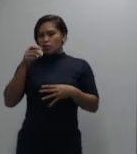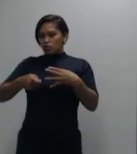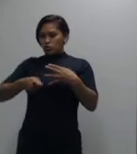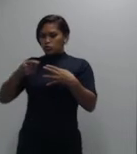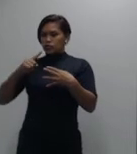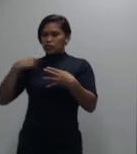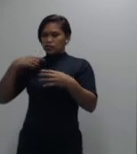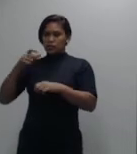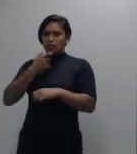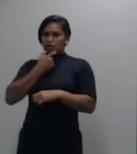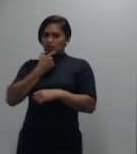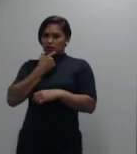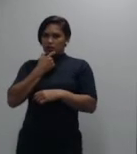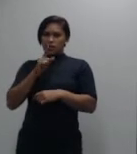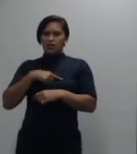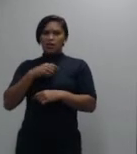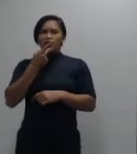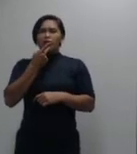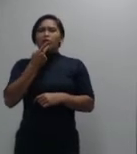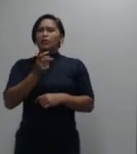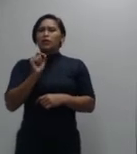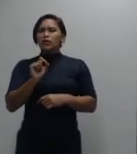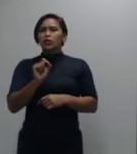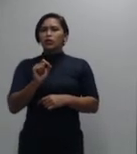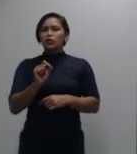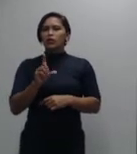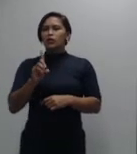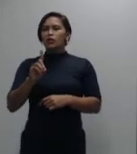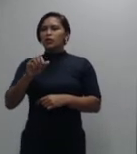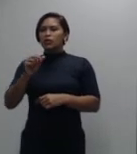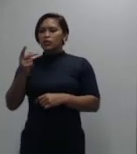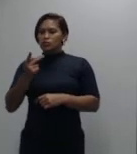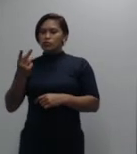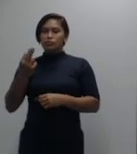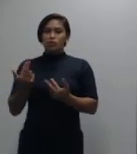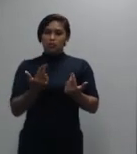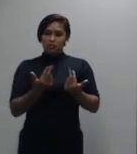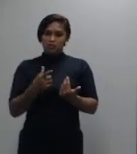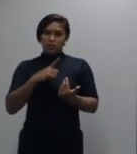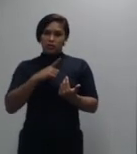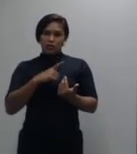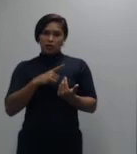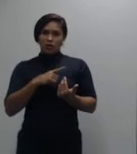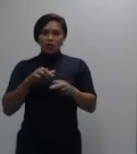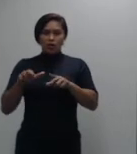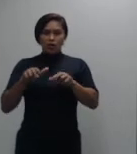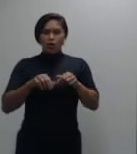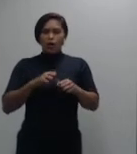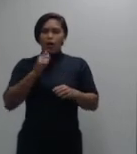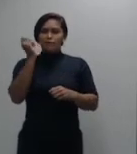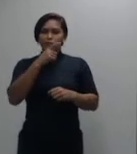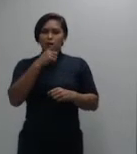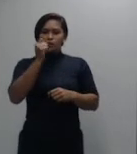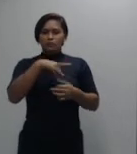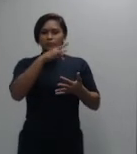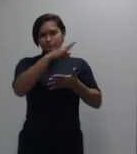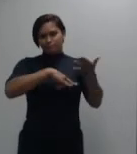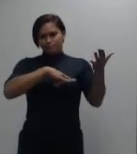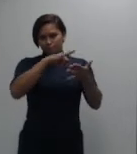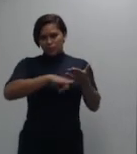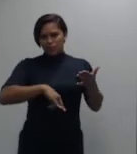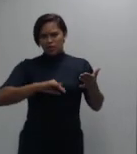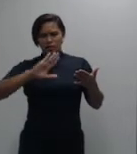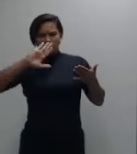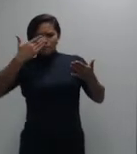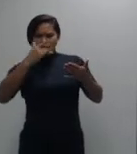pedir incidentalmente e Daniel e Verônica Dantas avião falsificado documento ele